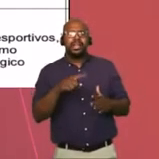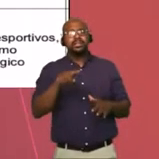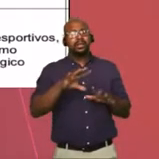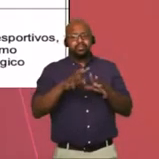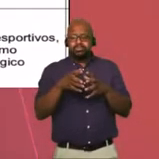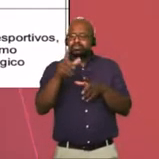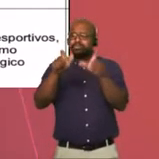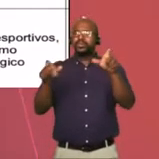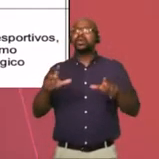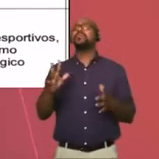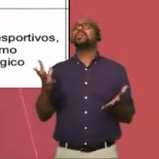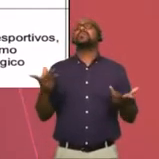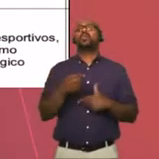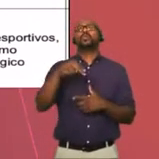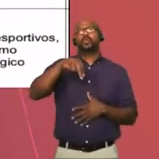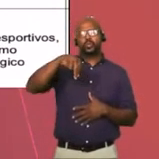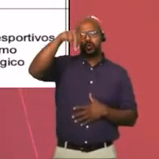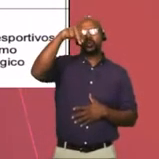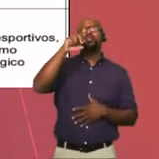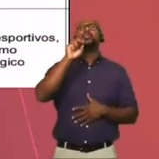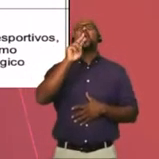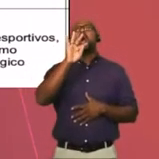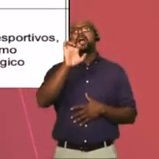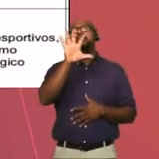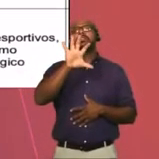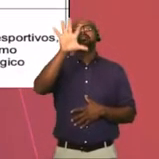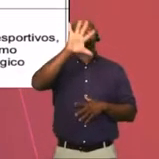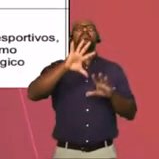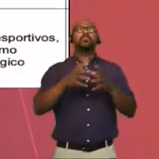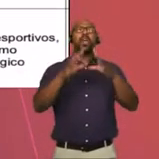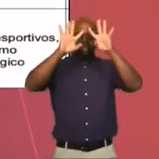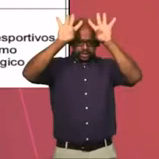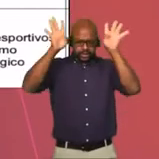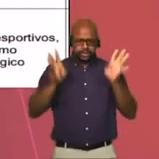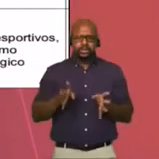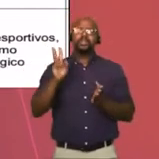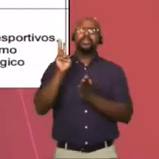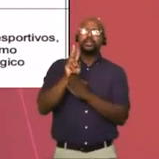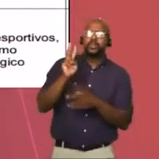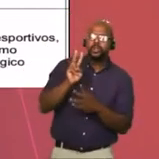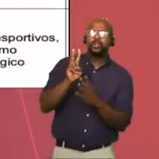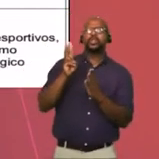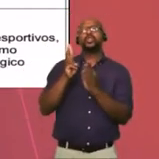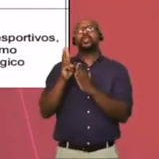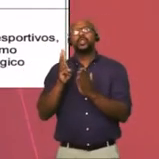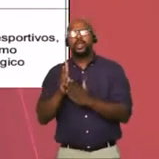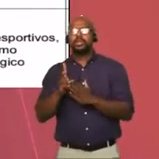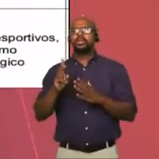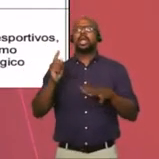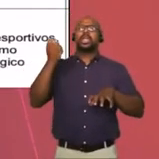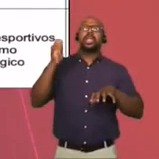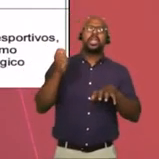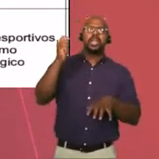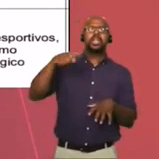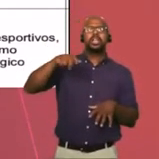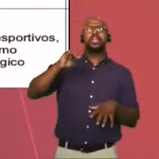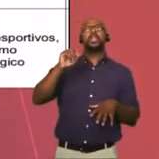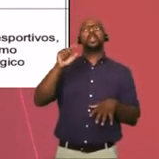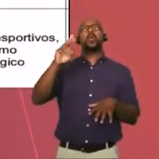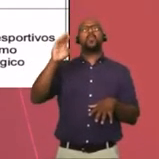uma pessoa maravilhoso dono a reconhecer populações indígenas populações quilombolas Quais são as suas as suas necessidades